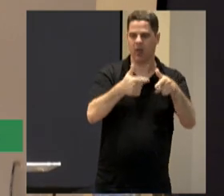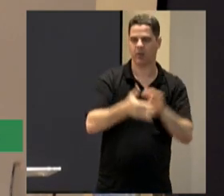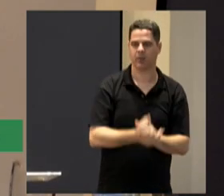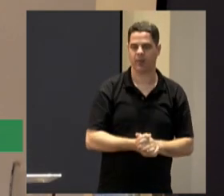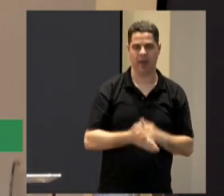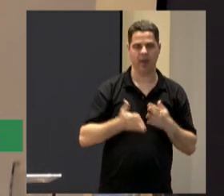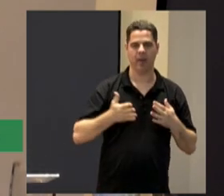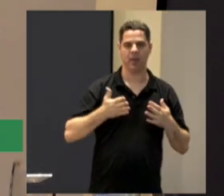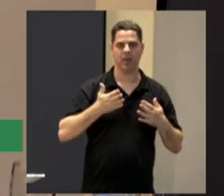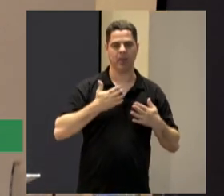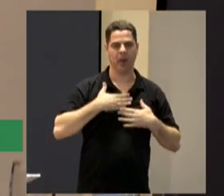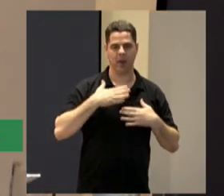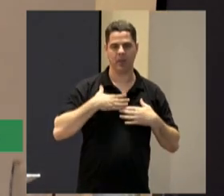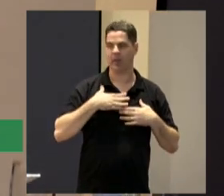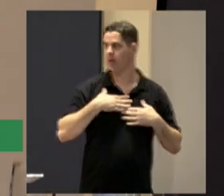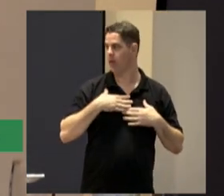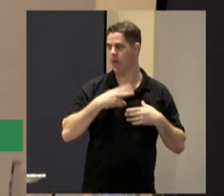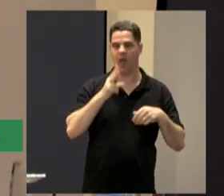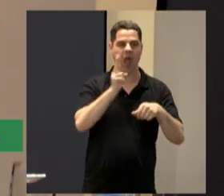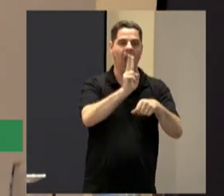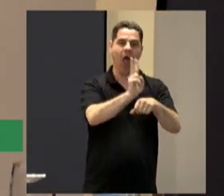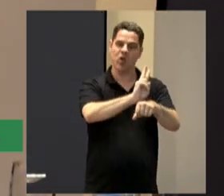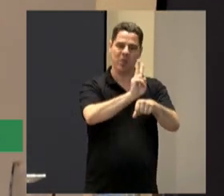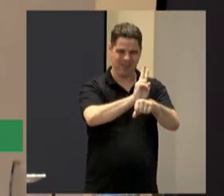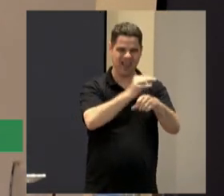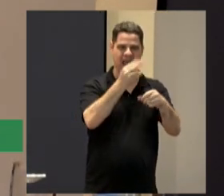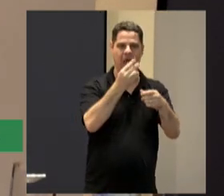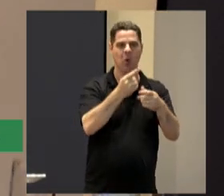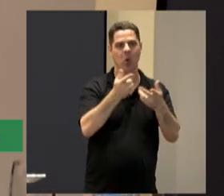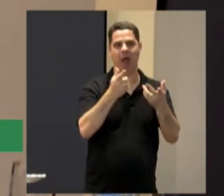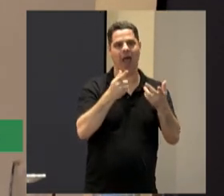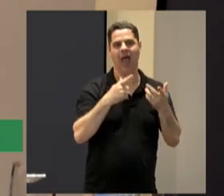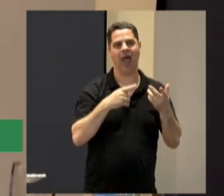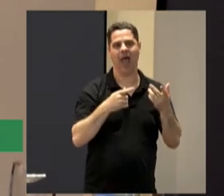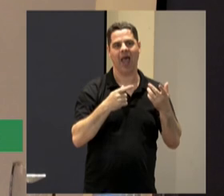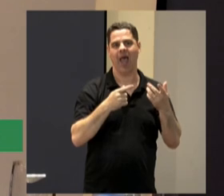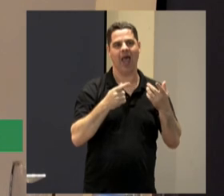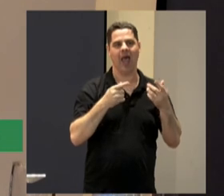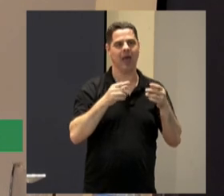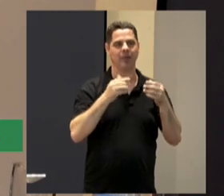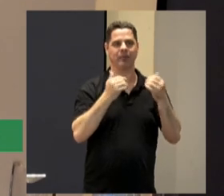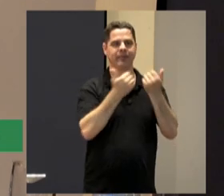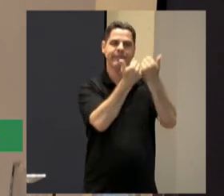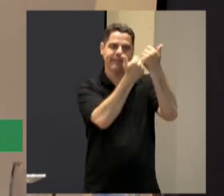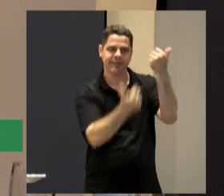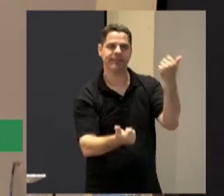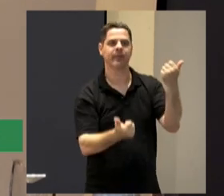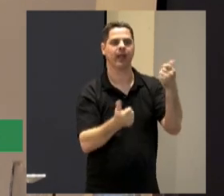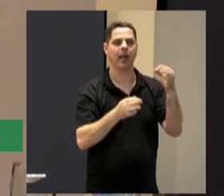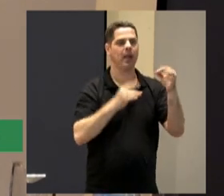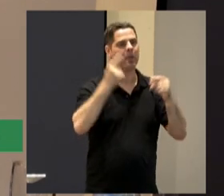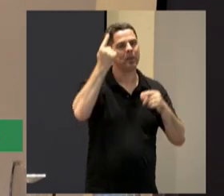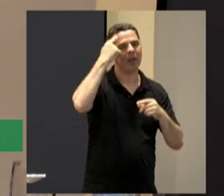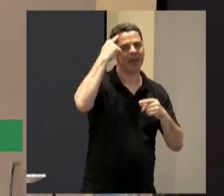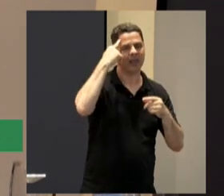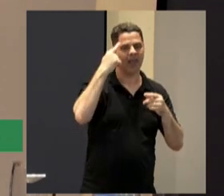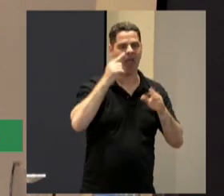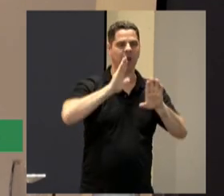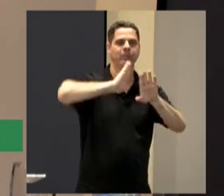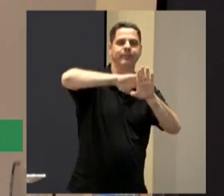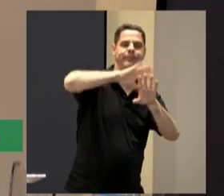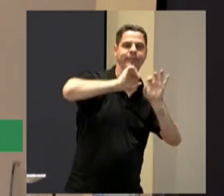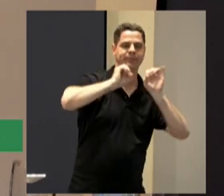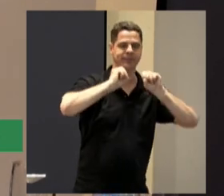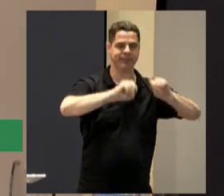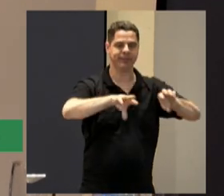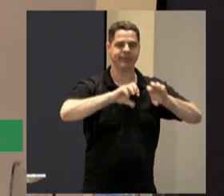Para mim, a supervisão é o coração da escola. Então, pensar as ações docentes com